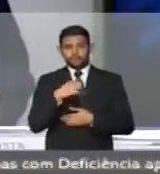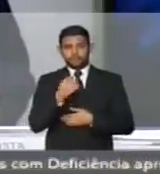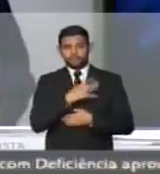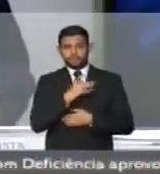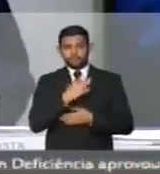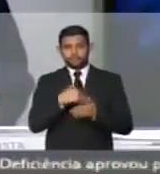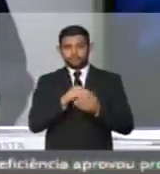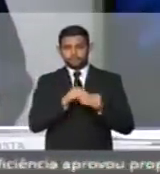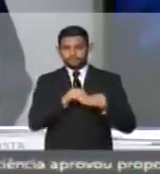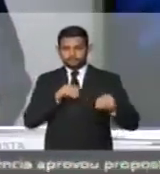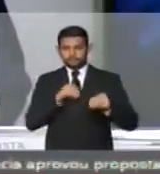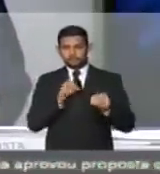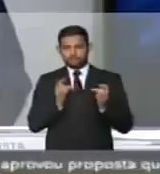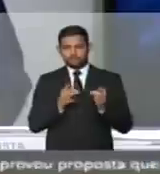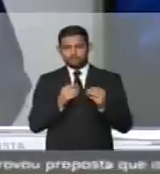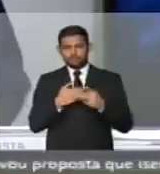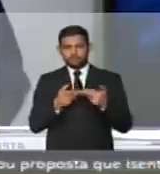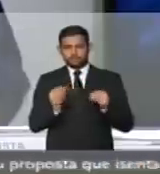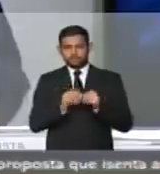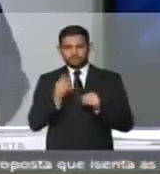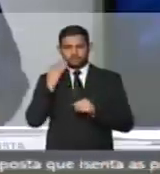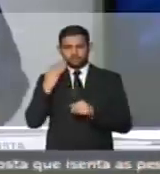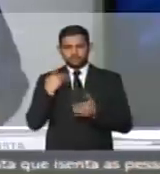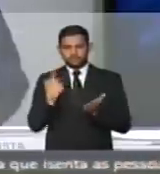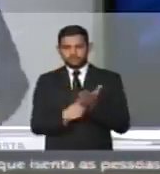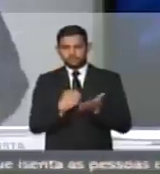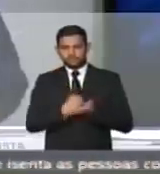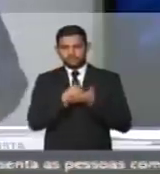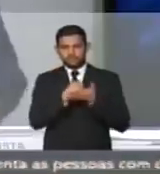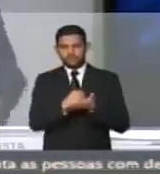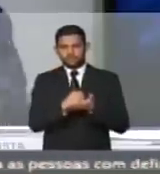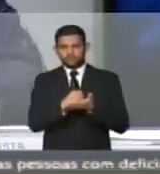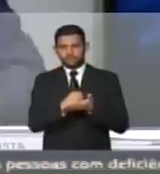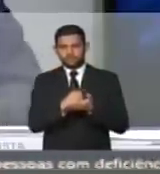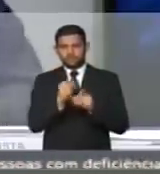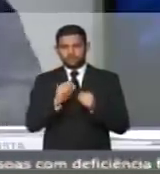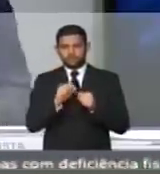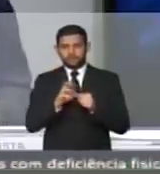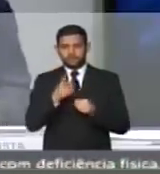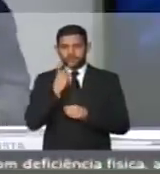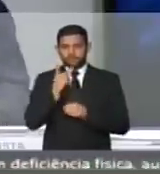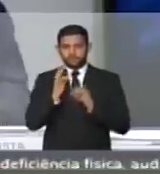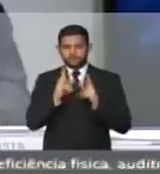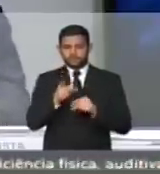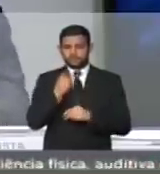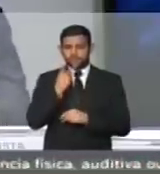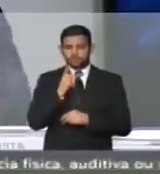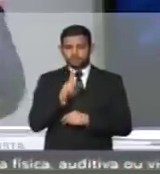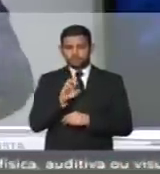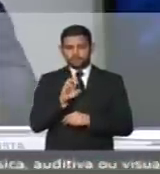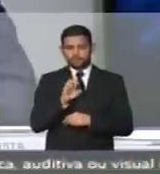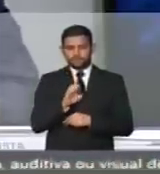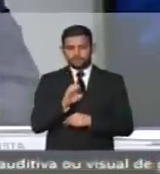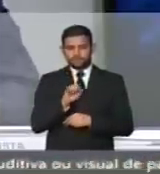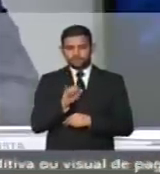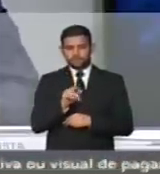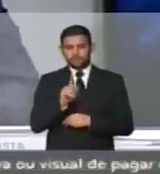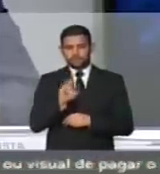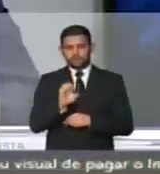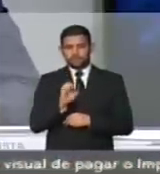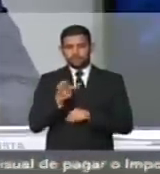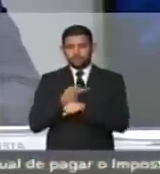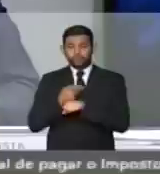todo mundo quer sair, inclusive seus bancos parceiros. E aí me foi medido com todas as palavras, que busca novos